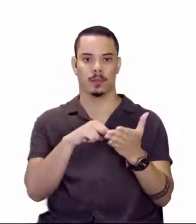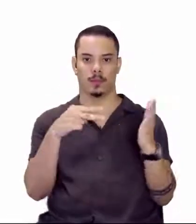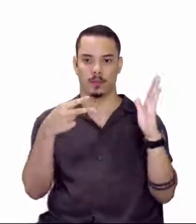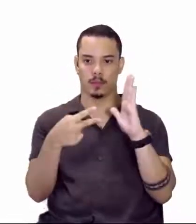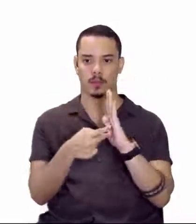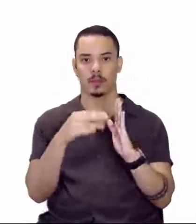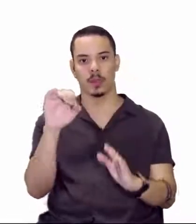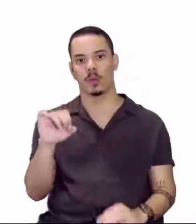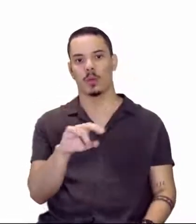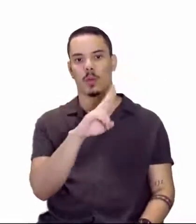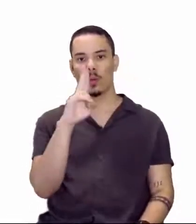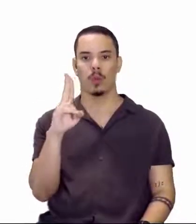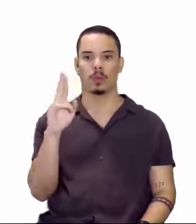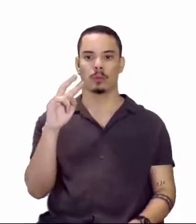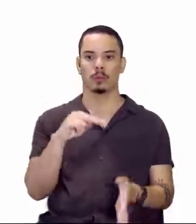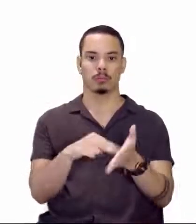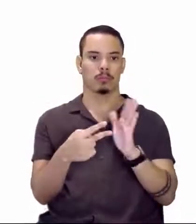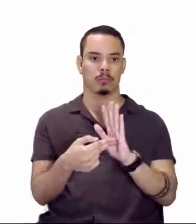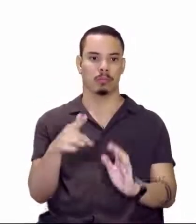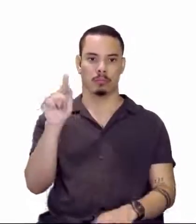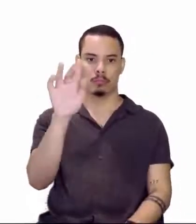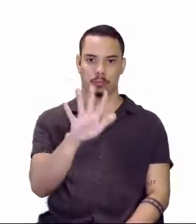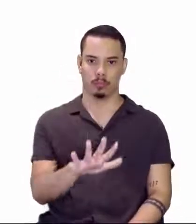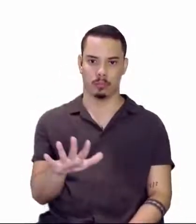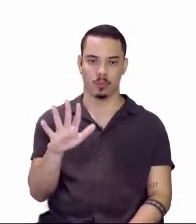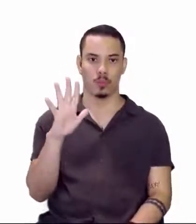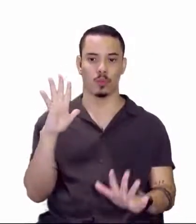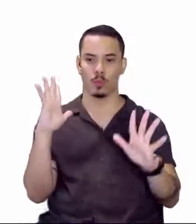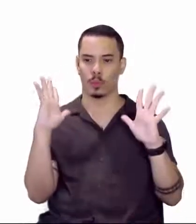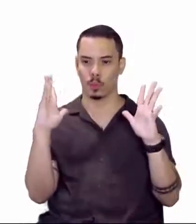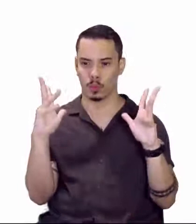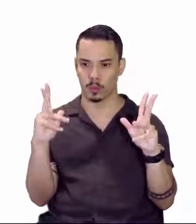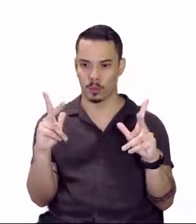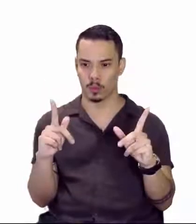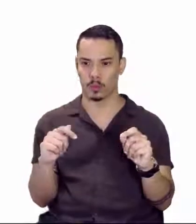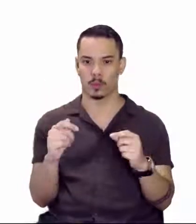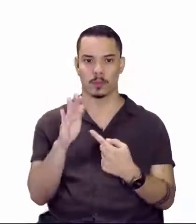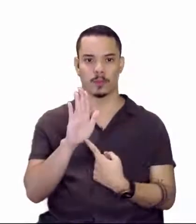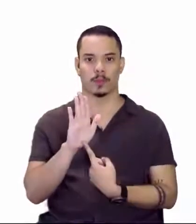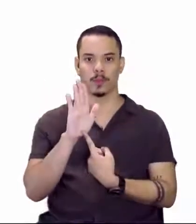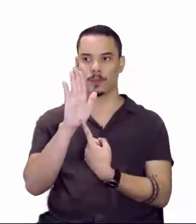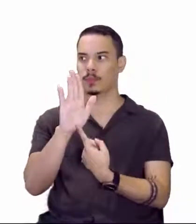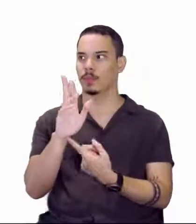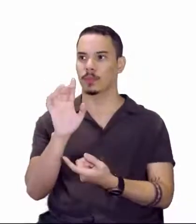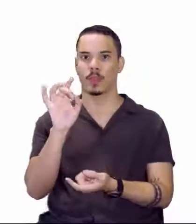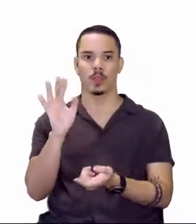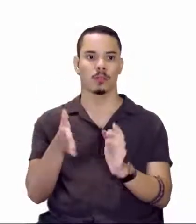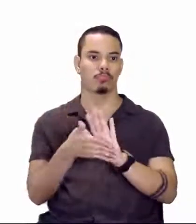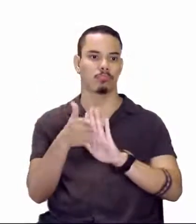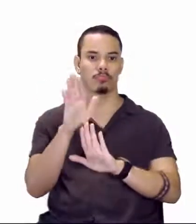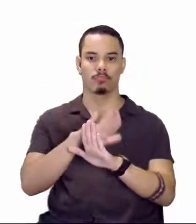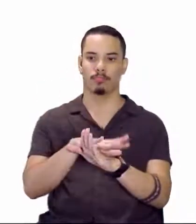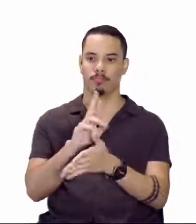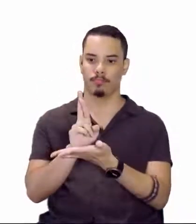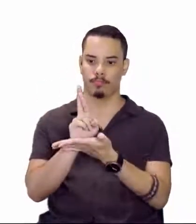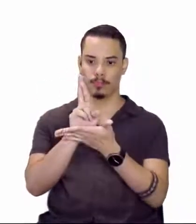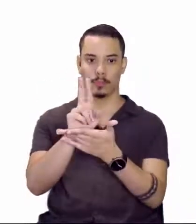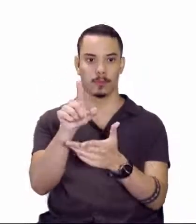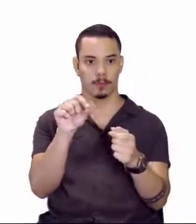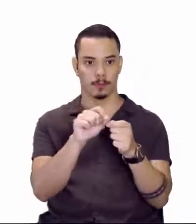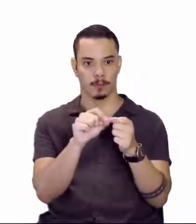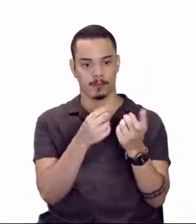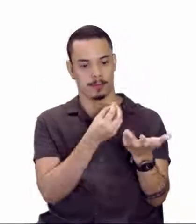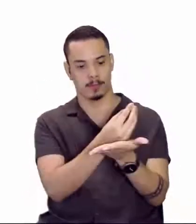ou grupo A no geral. Todos os elementos químicos representativos, quando você fizer a